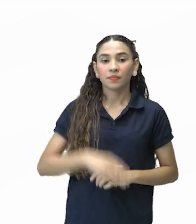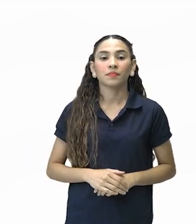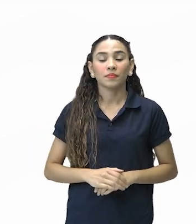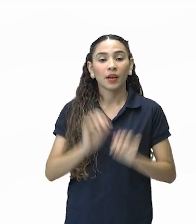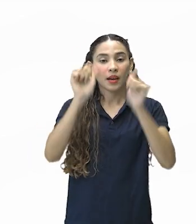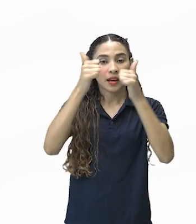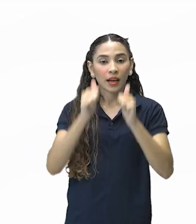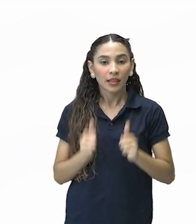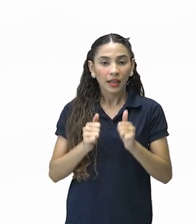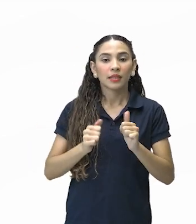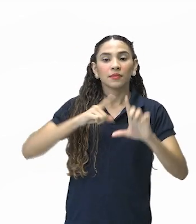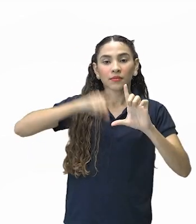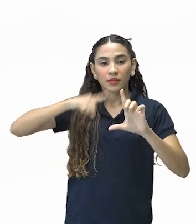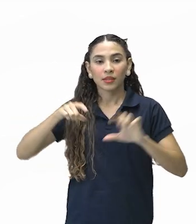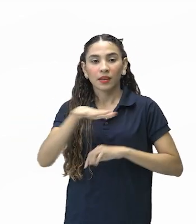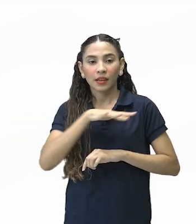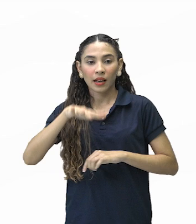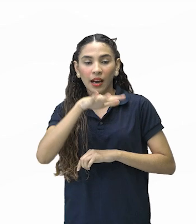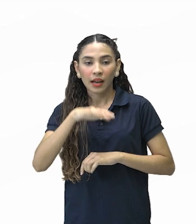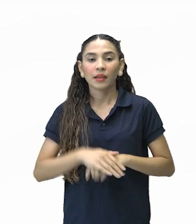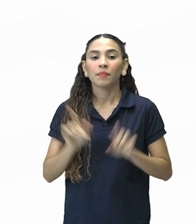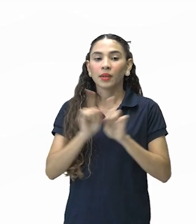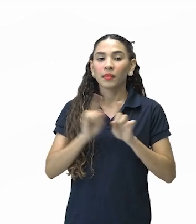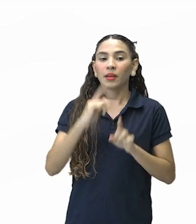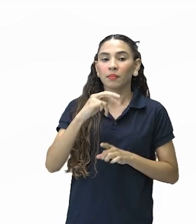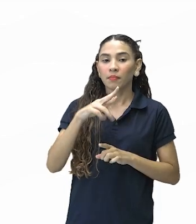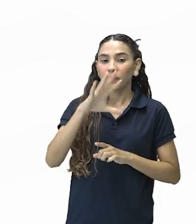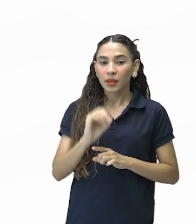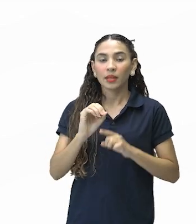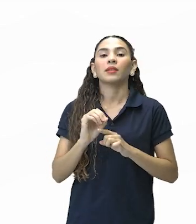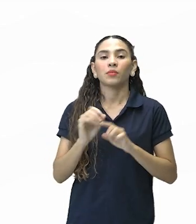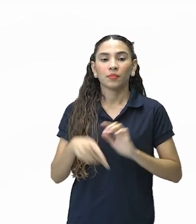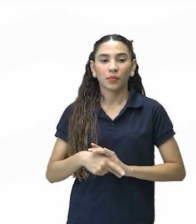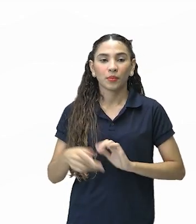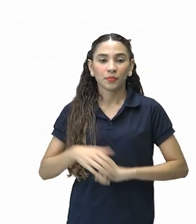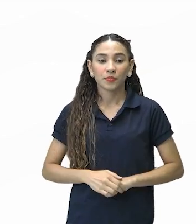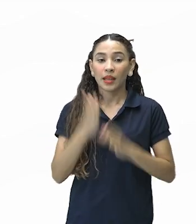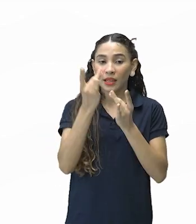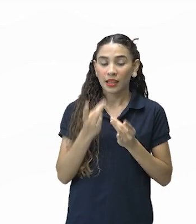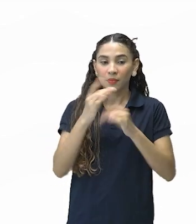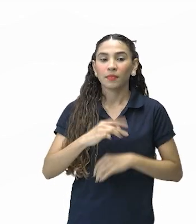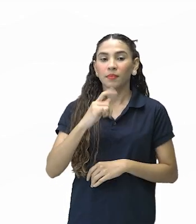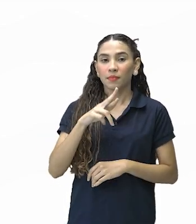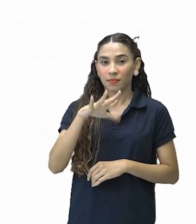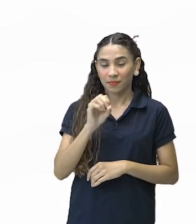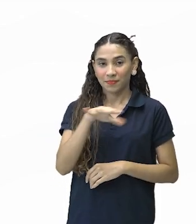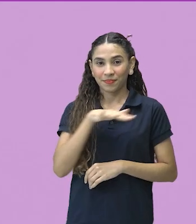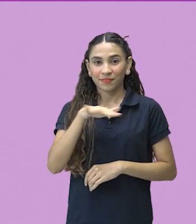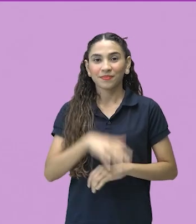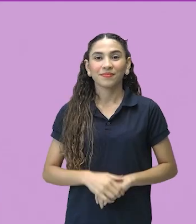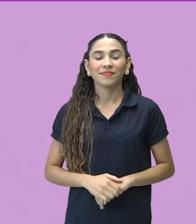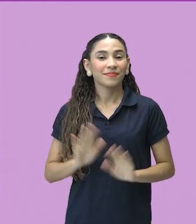conhecimento, representação gráfica da variação da área e do perímetro de um polígono regular, detalhamento, perímetro e